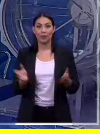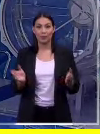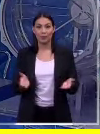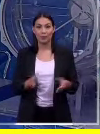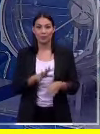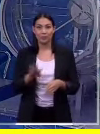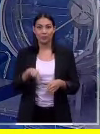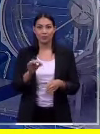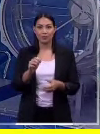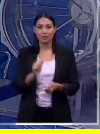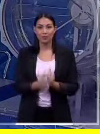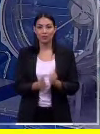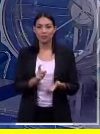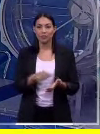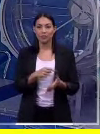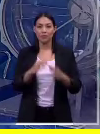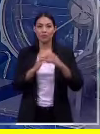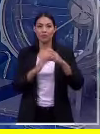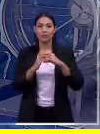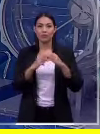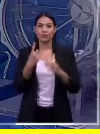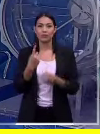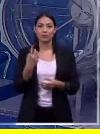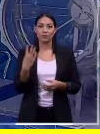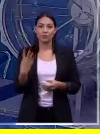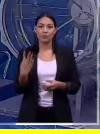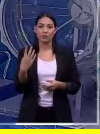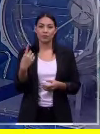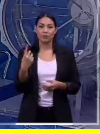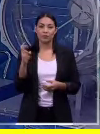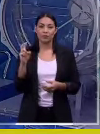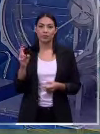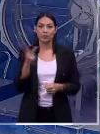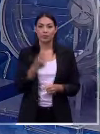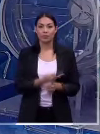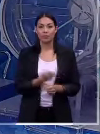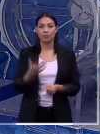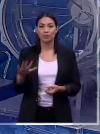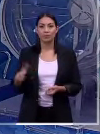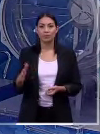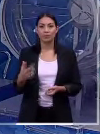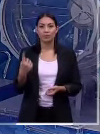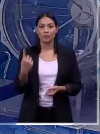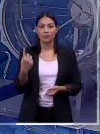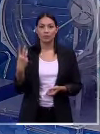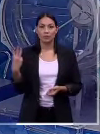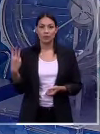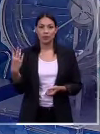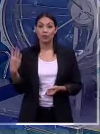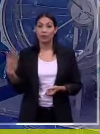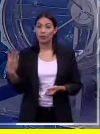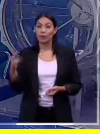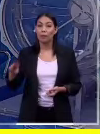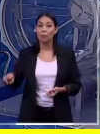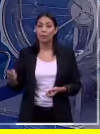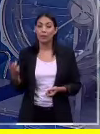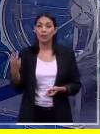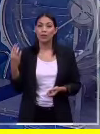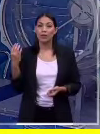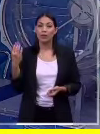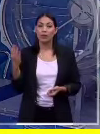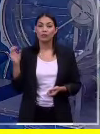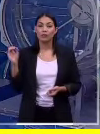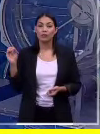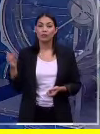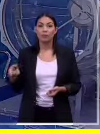Hoje, sorteio da Time Mania, concurso 1415, com o prêmio estimado de 14 milhões e